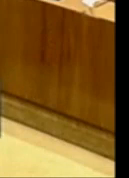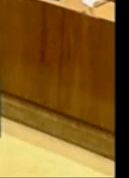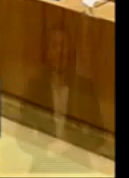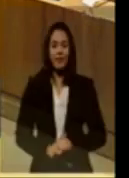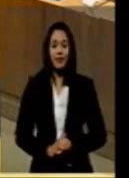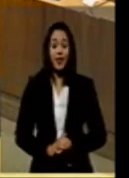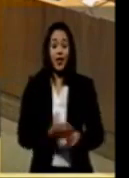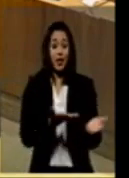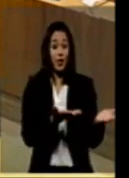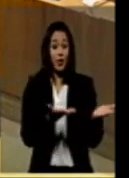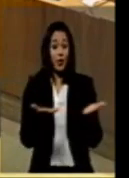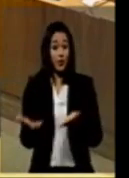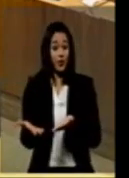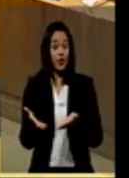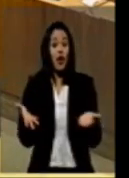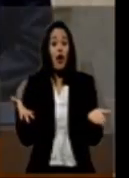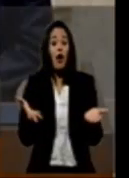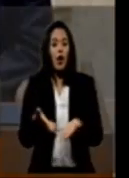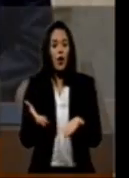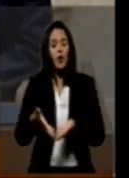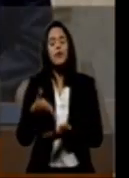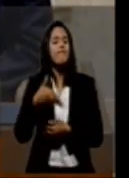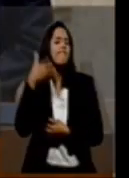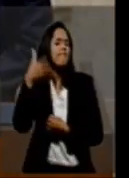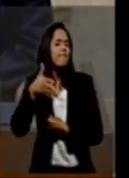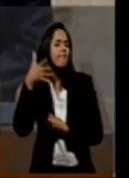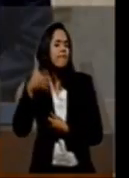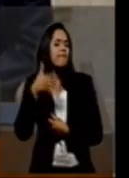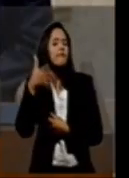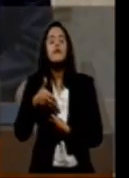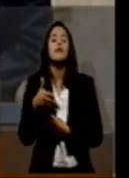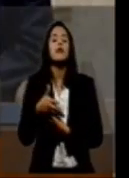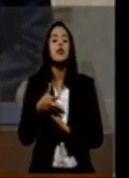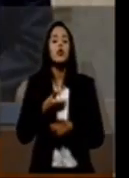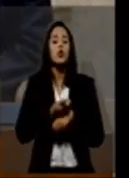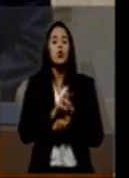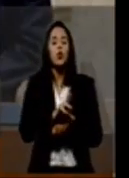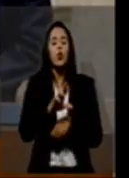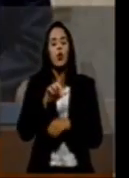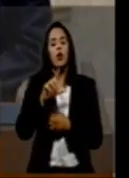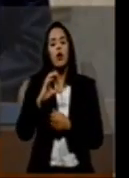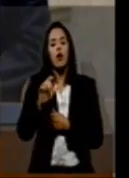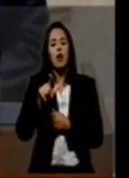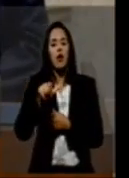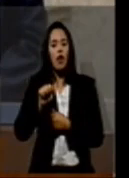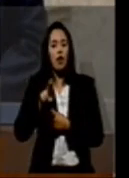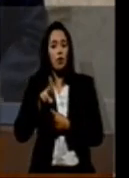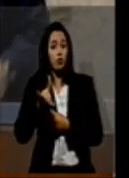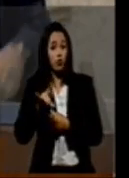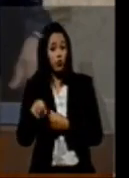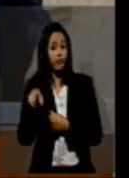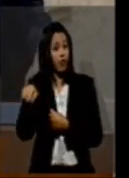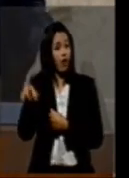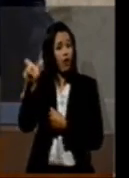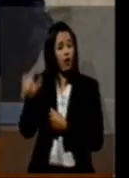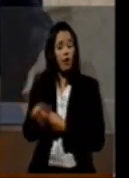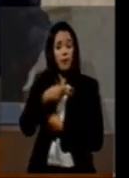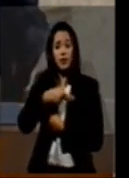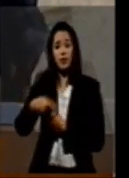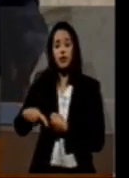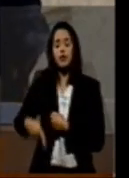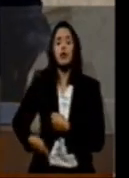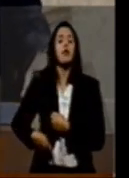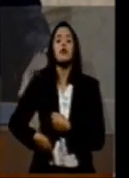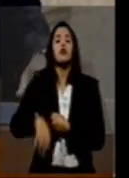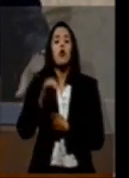convido para fazer seu pronunciamento pronunciamento sua senhoria o senhor doutor cláudio lamacchia presidente do conselho federal da ordem